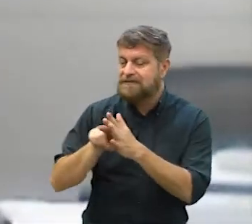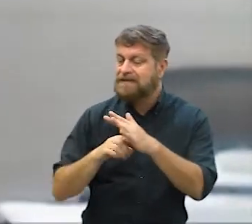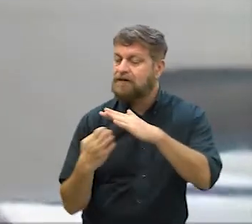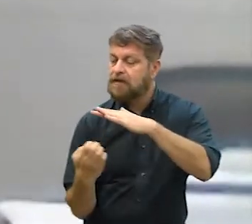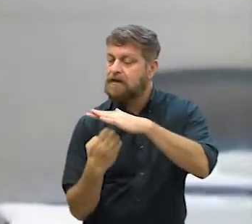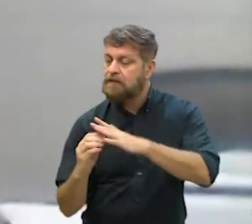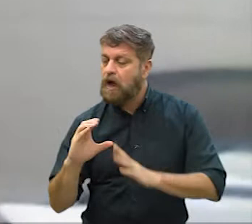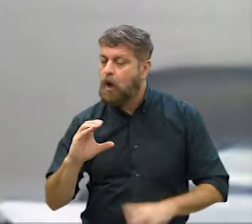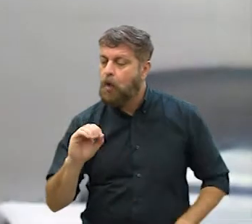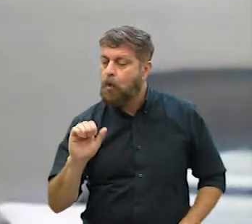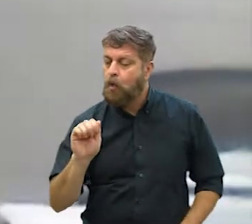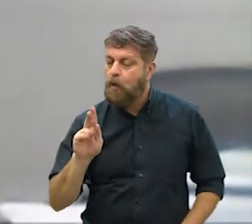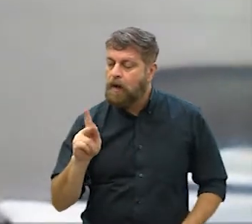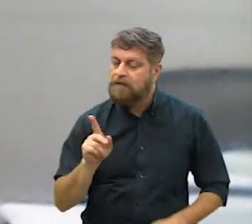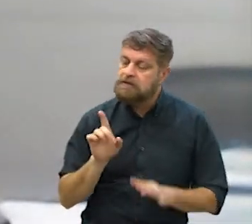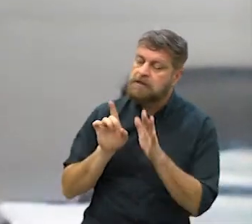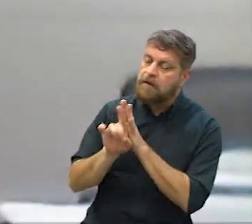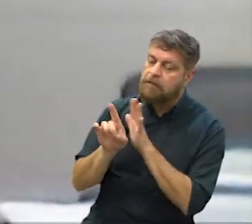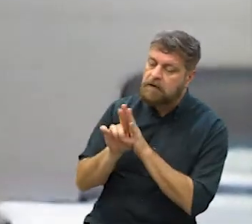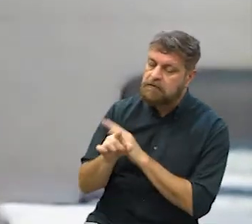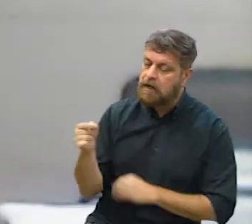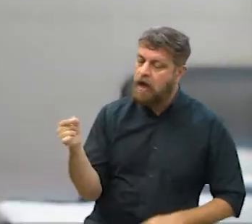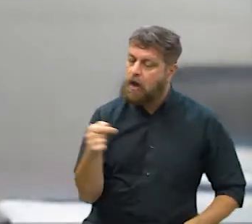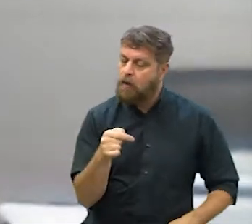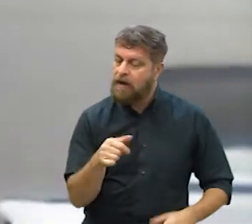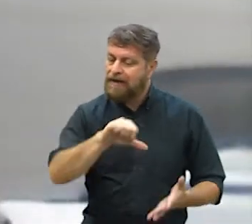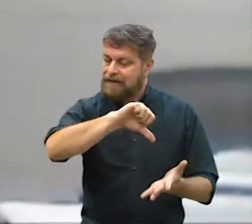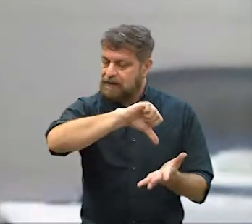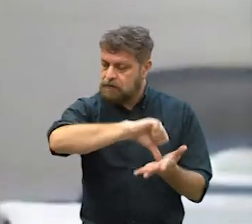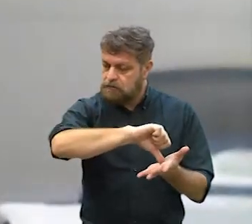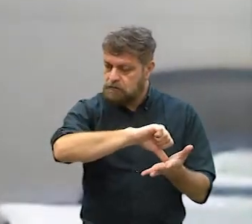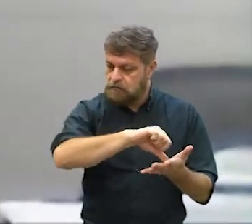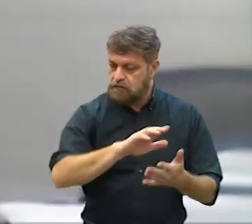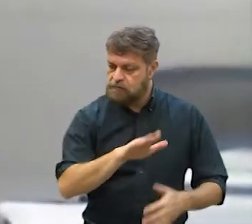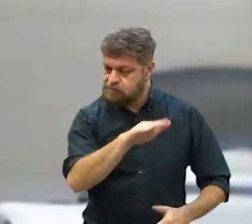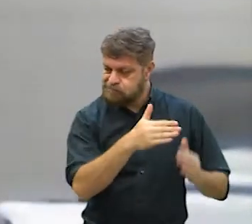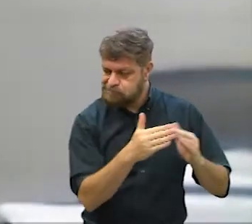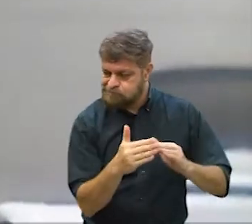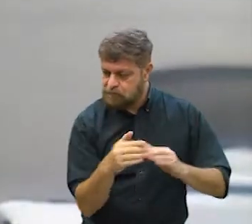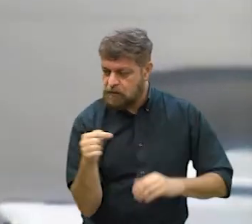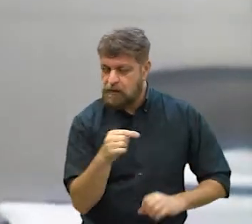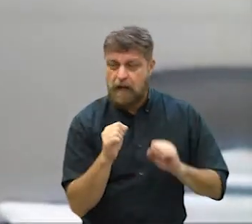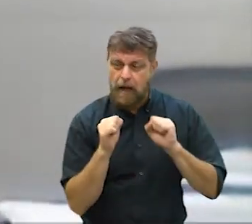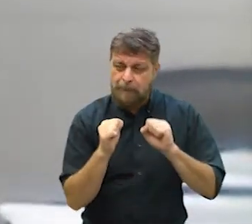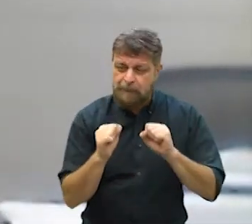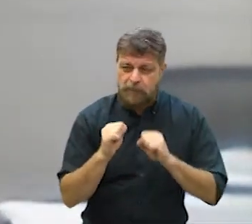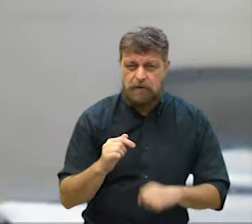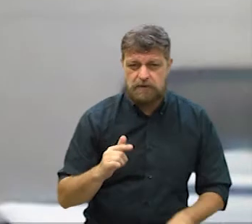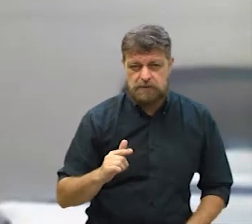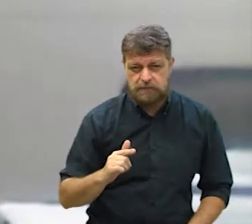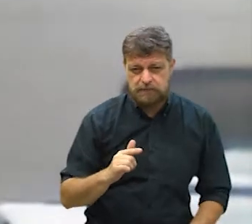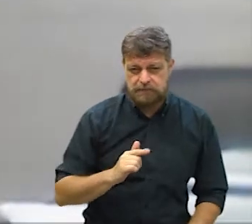Coab para perguntar se tal núcleo poderia ou não ser